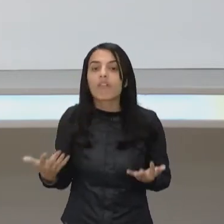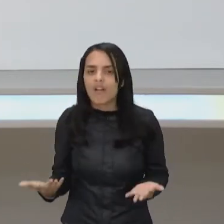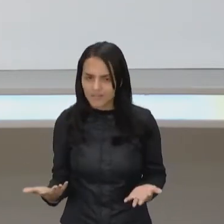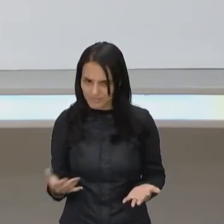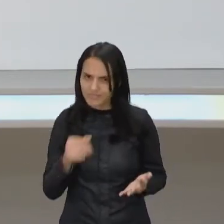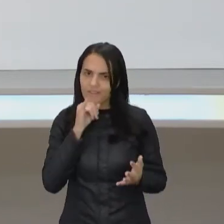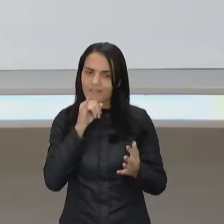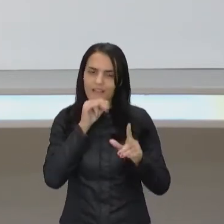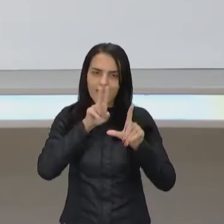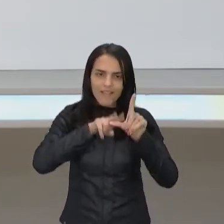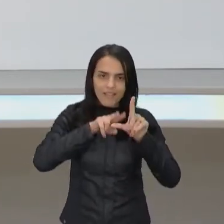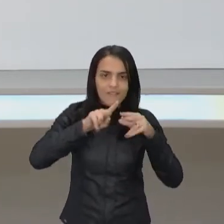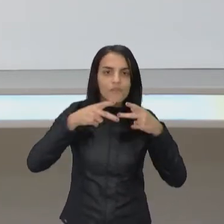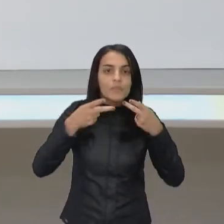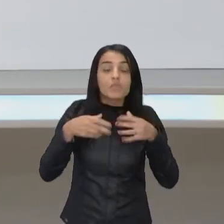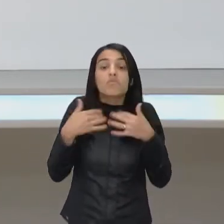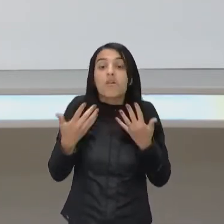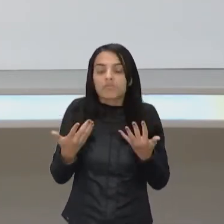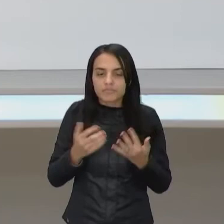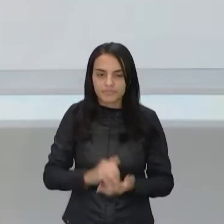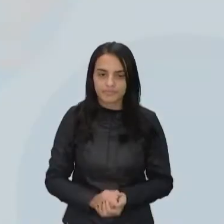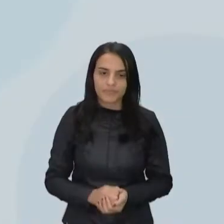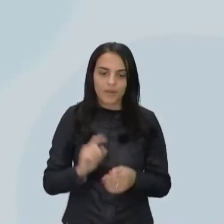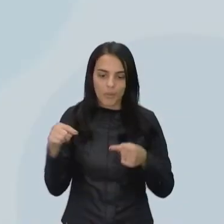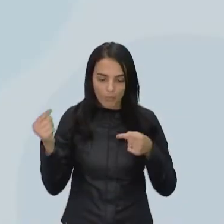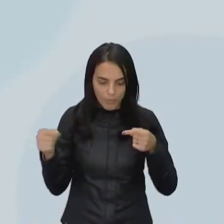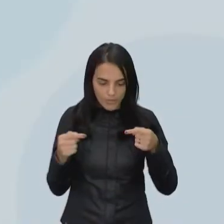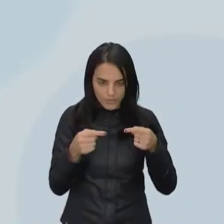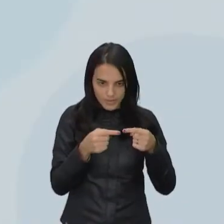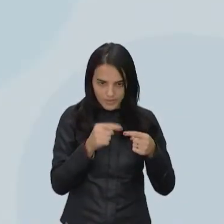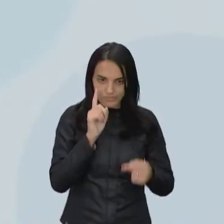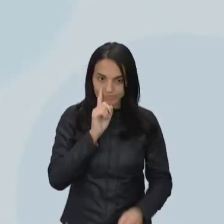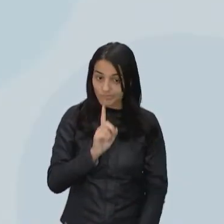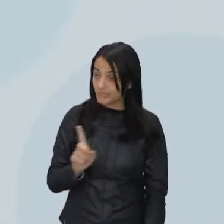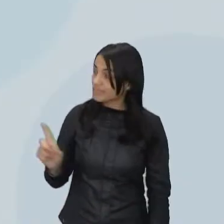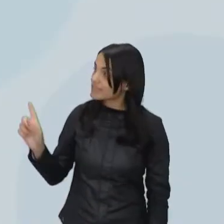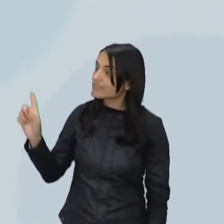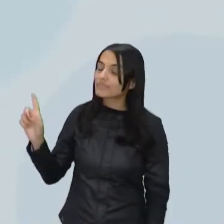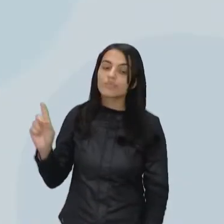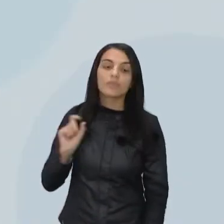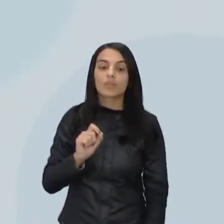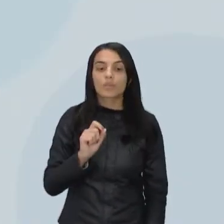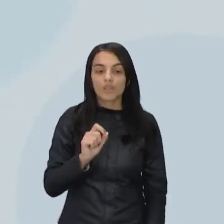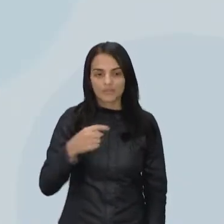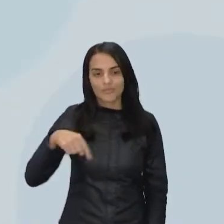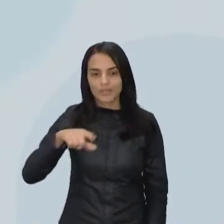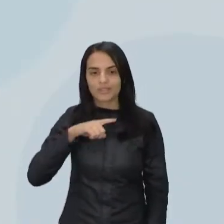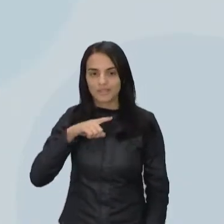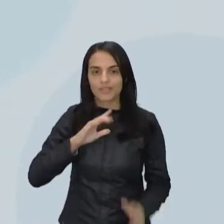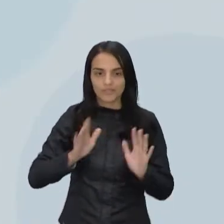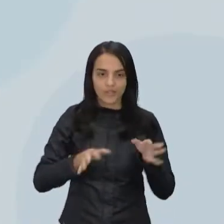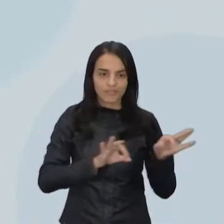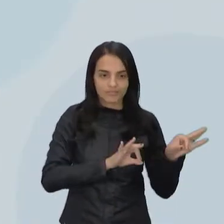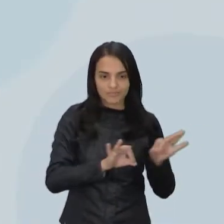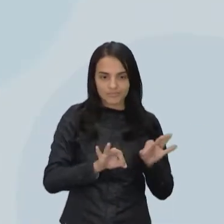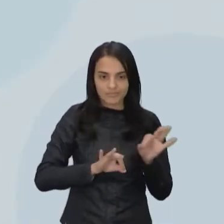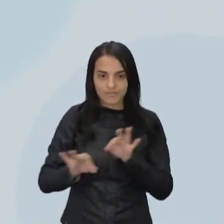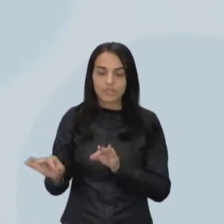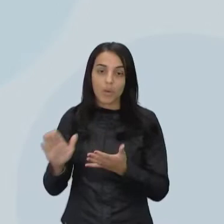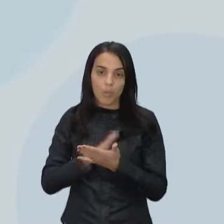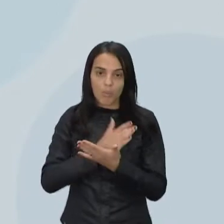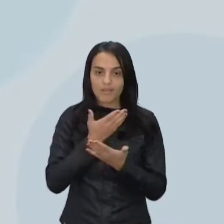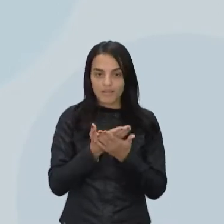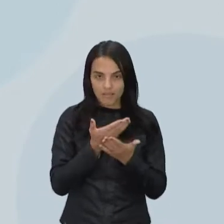tira as informações. Bom, voltando lá para o objetivo, aqui a gente está num objetivo que já tem uma duração de algumas